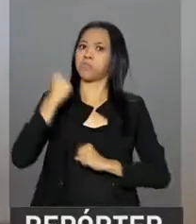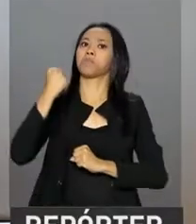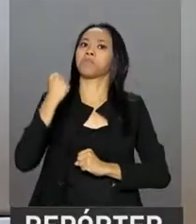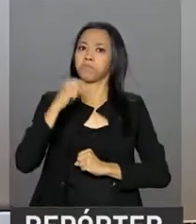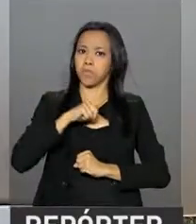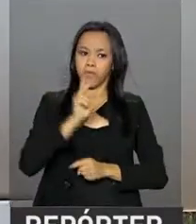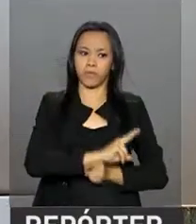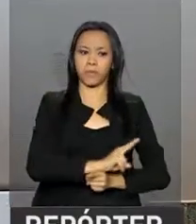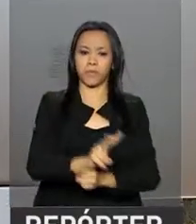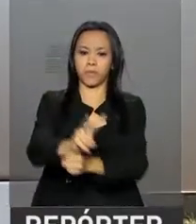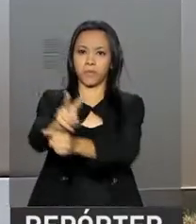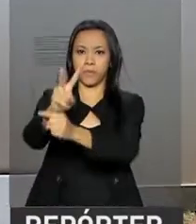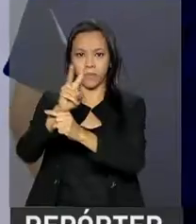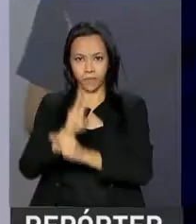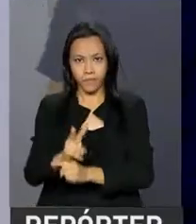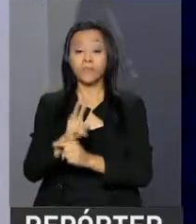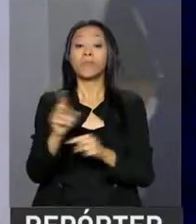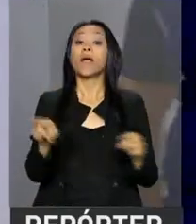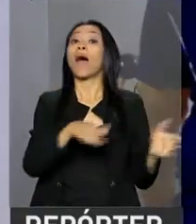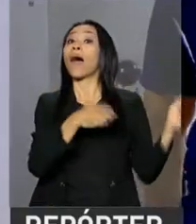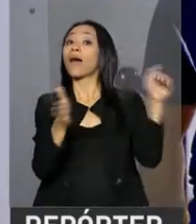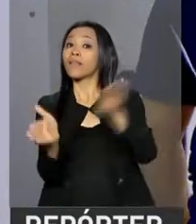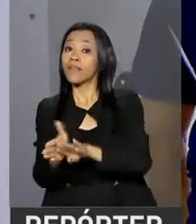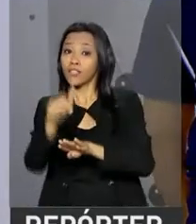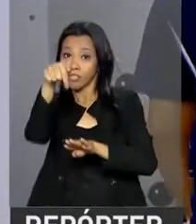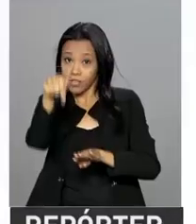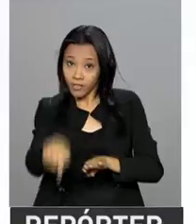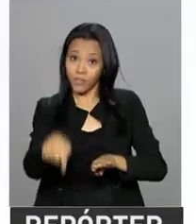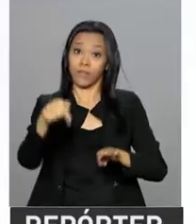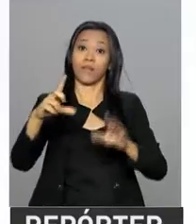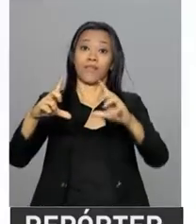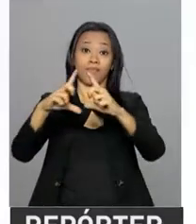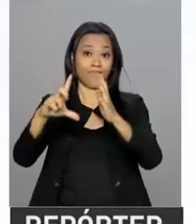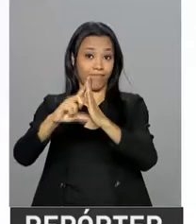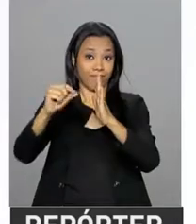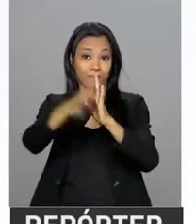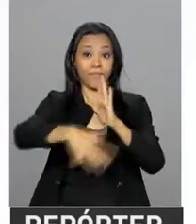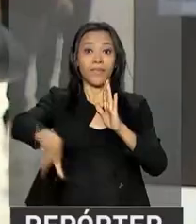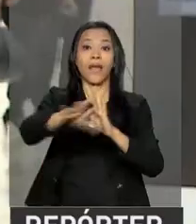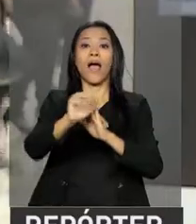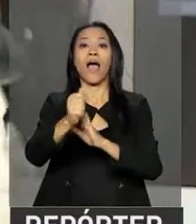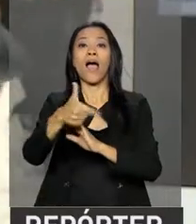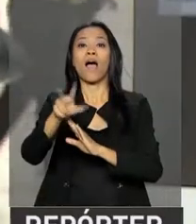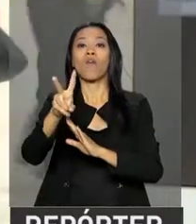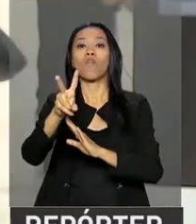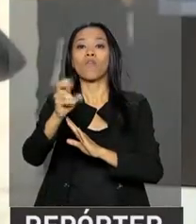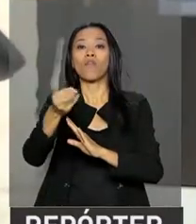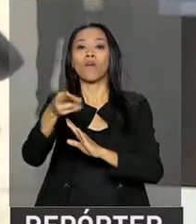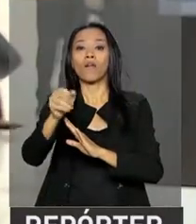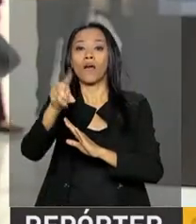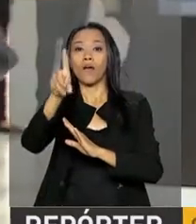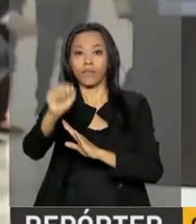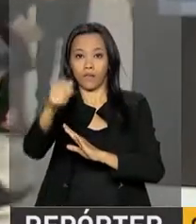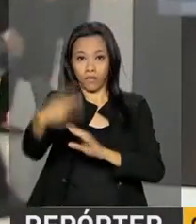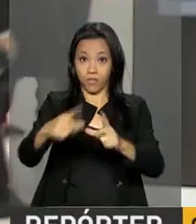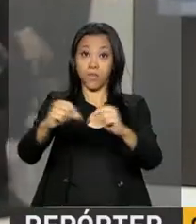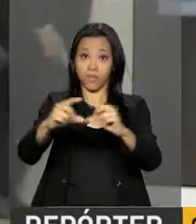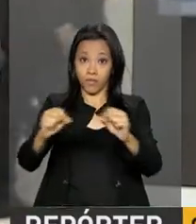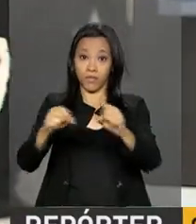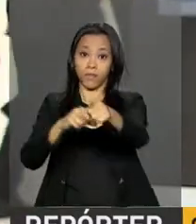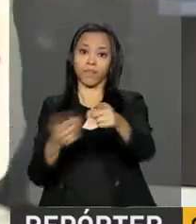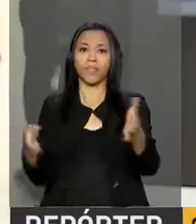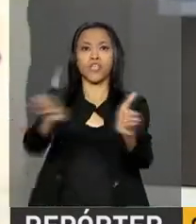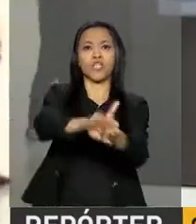das forças armadas brasileiras até o armazenamento no palácio da alvorada agora aqui no palácio do planalto